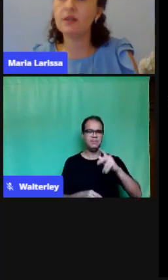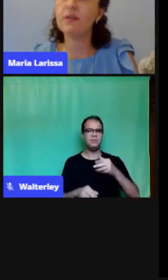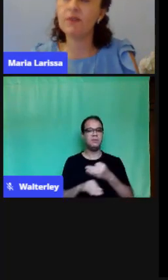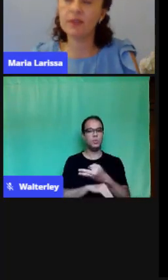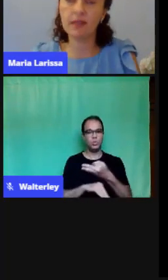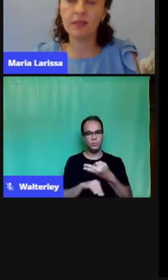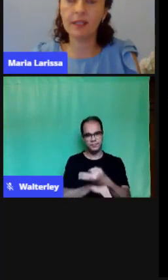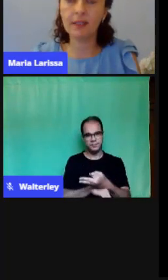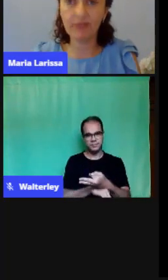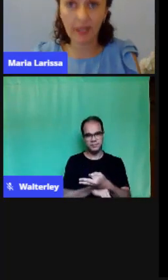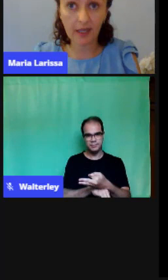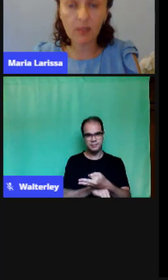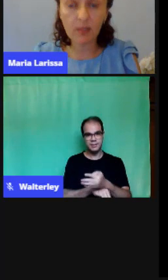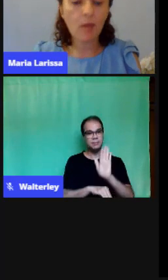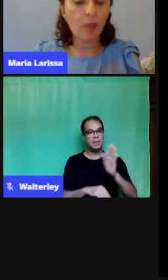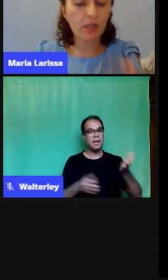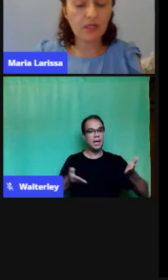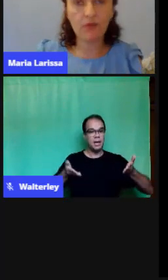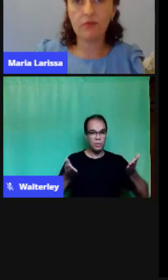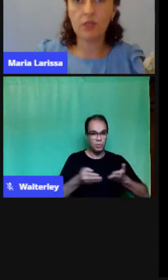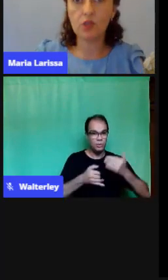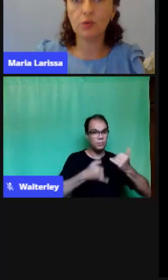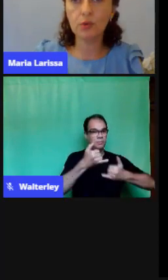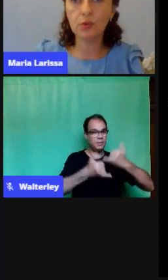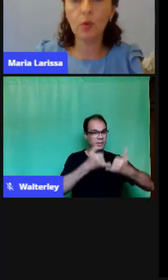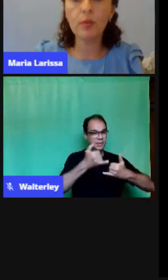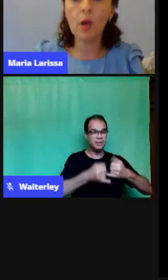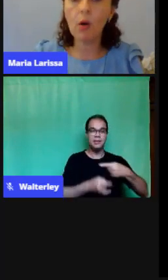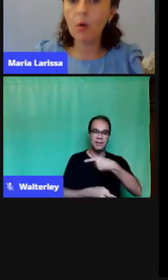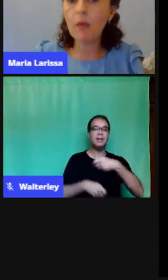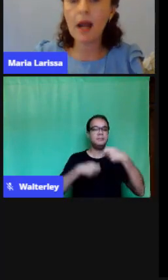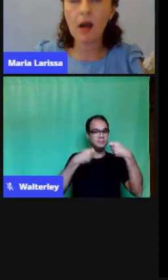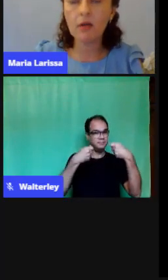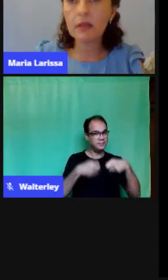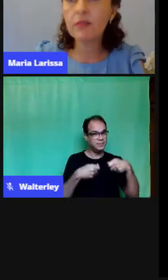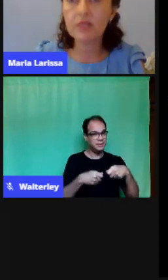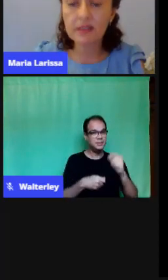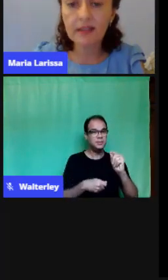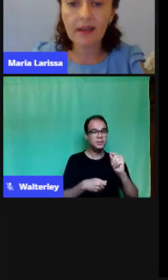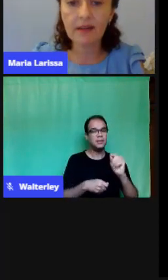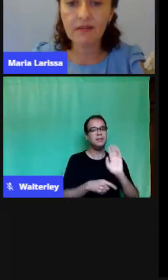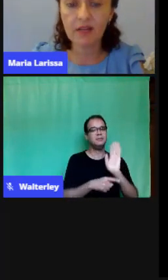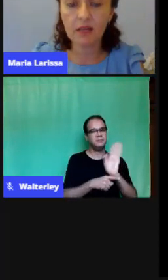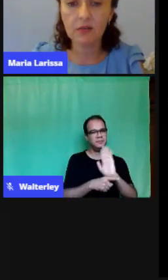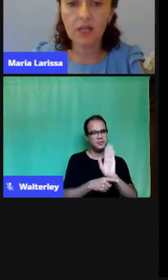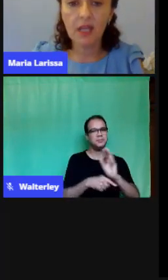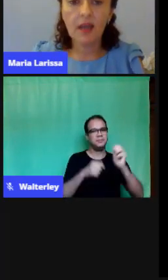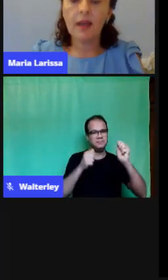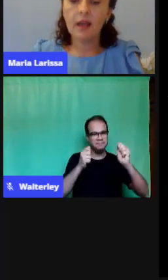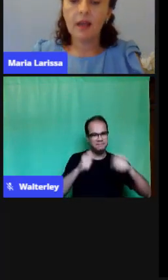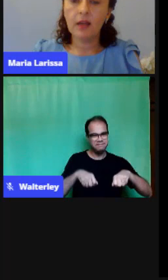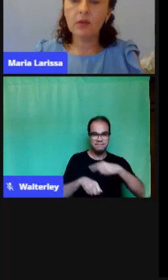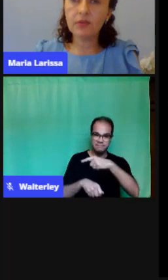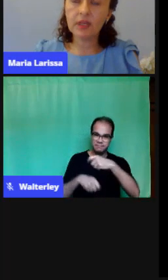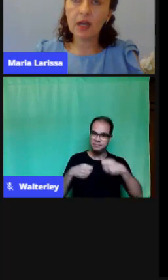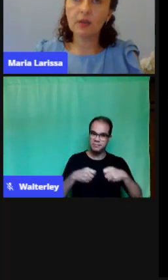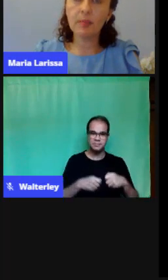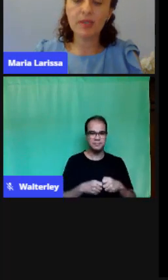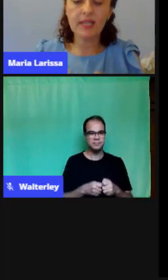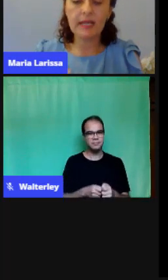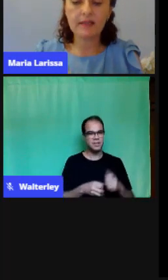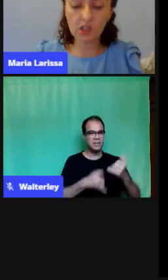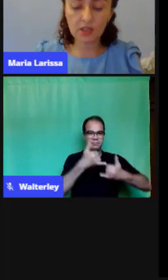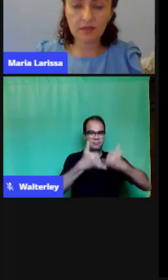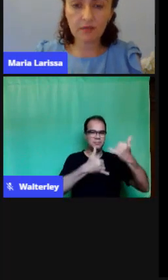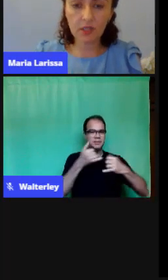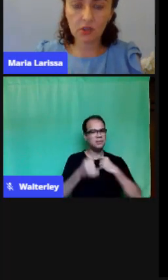ser um vídeo da TV REM, pode ser um vídeo do YouTube ou uma aula que você tenha gravado. No final,